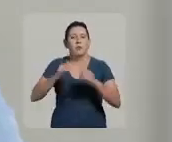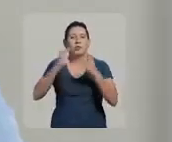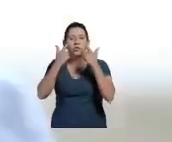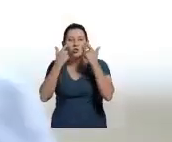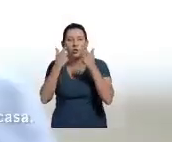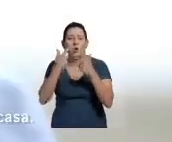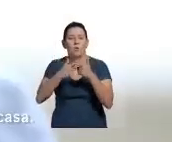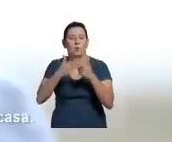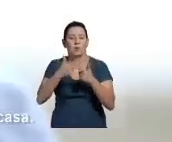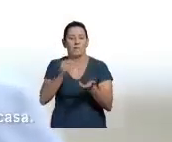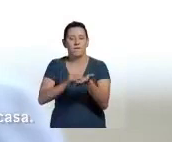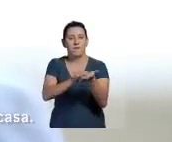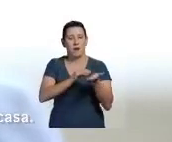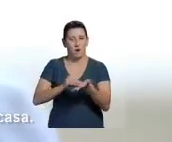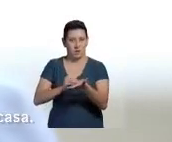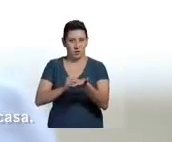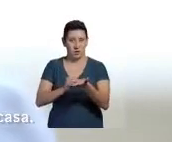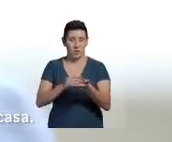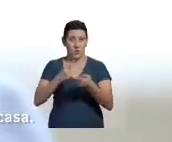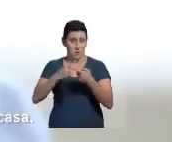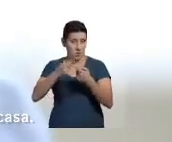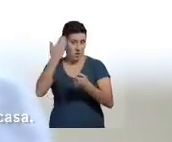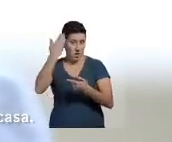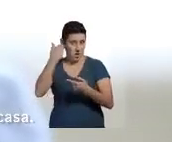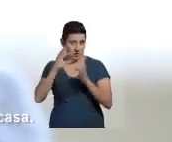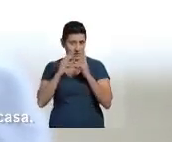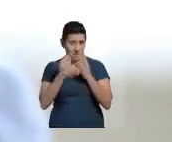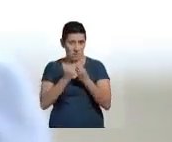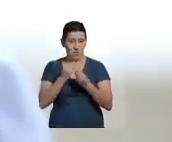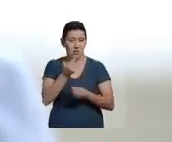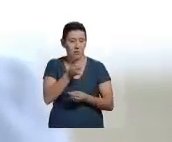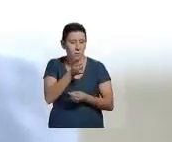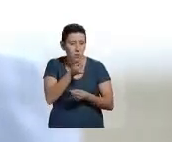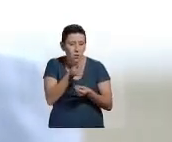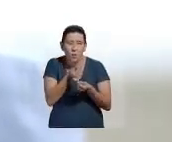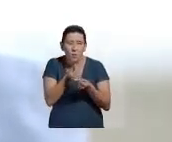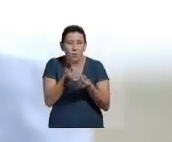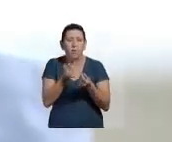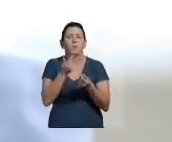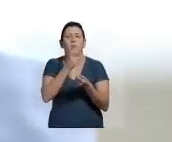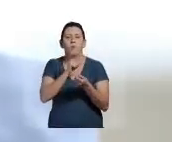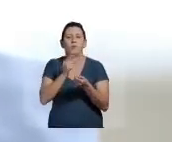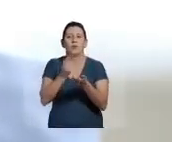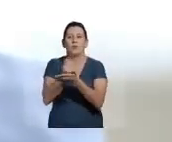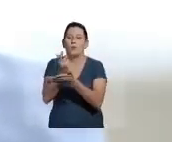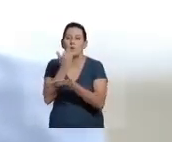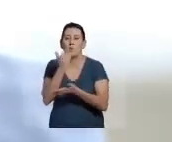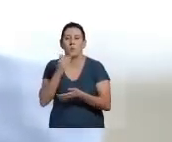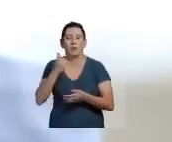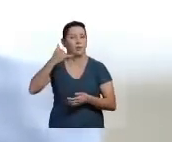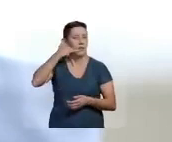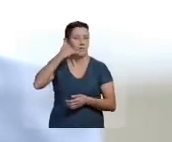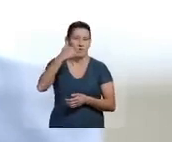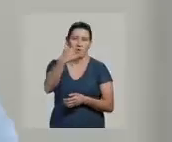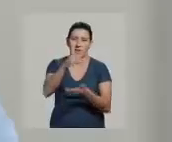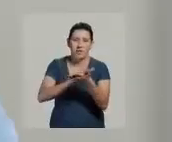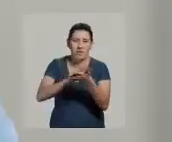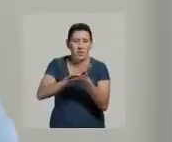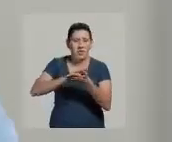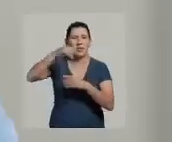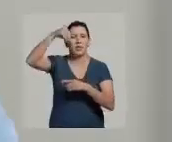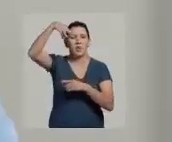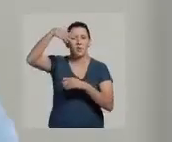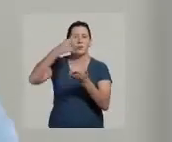por não ter. O que tinha, o pouco que tinha, era para comprar comida em casa. Telefone não tinha, e luz, várias vezes